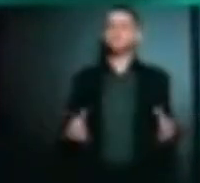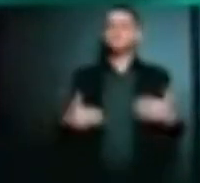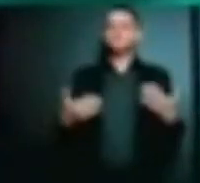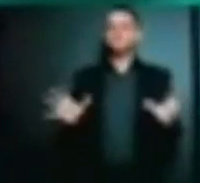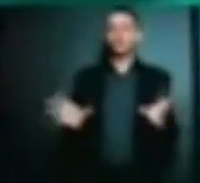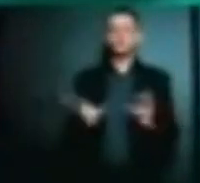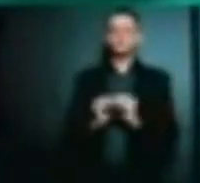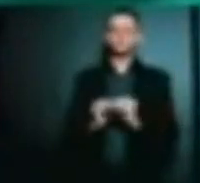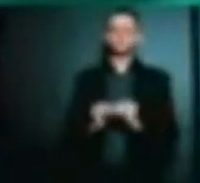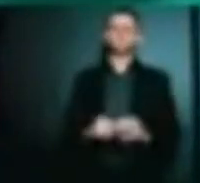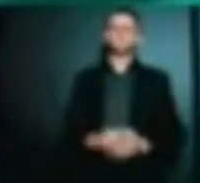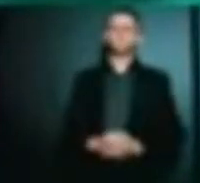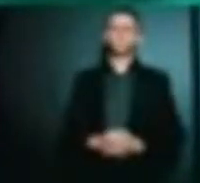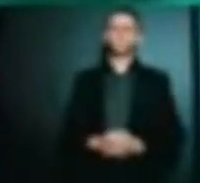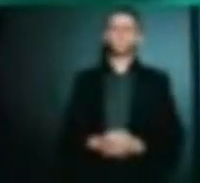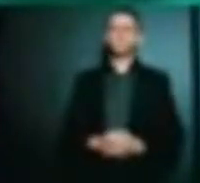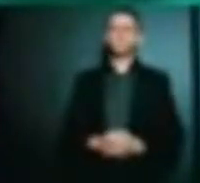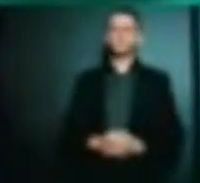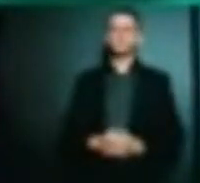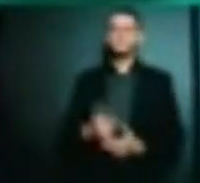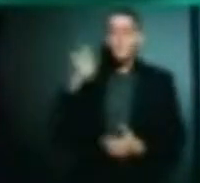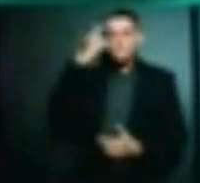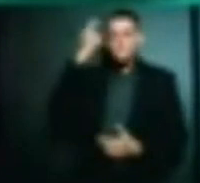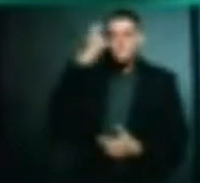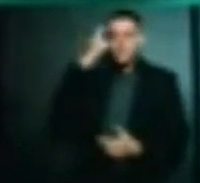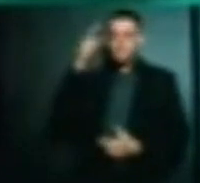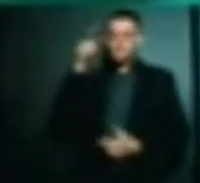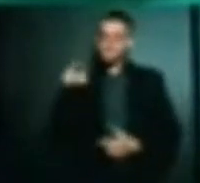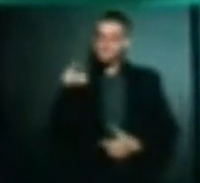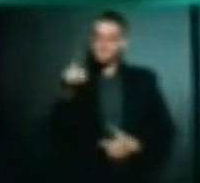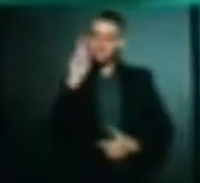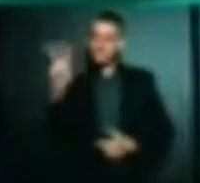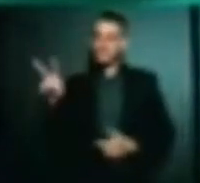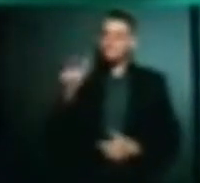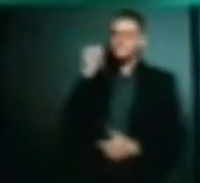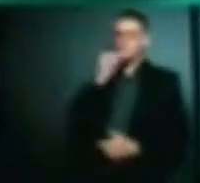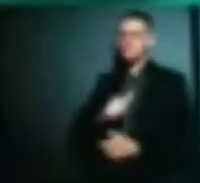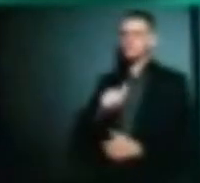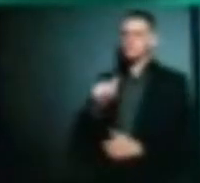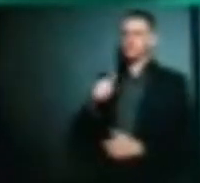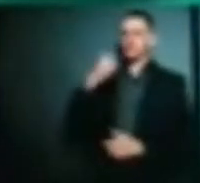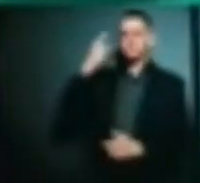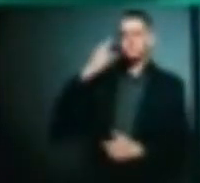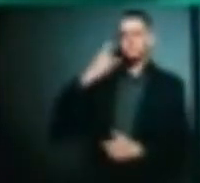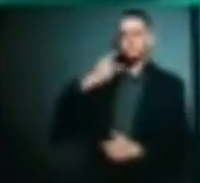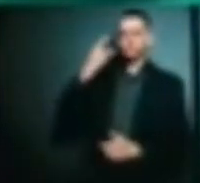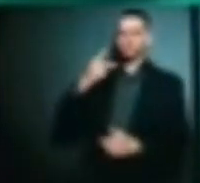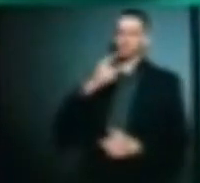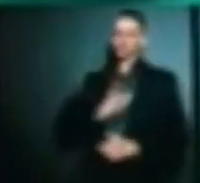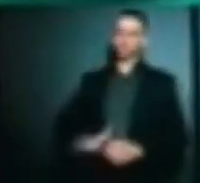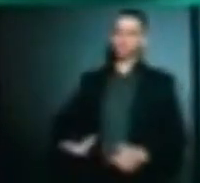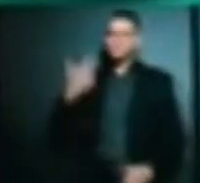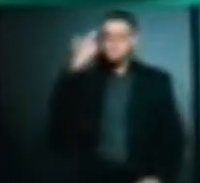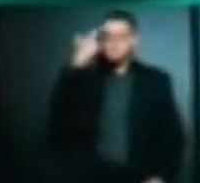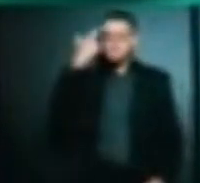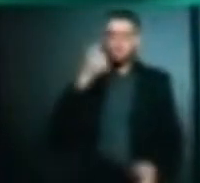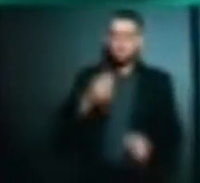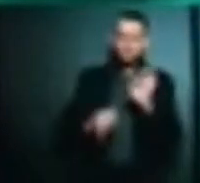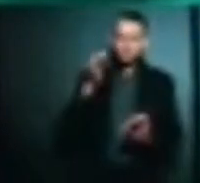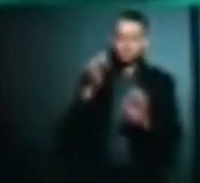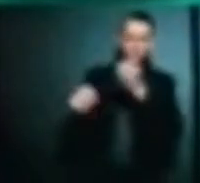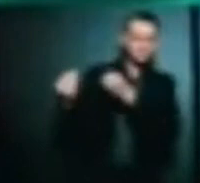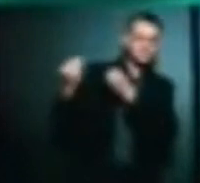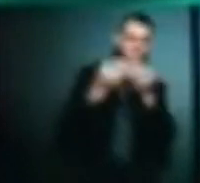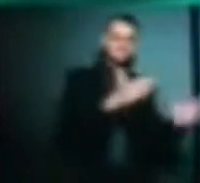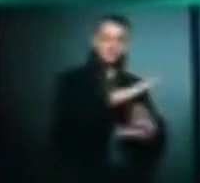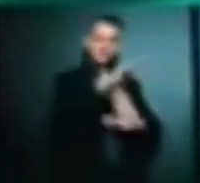concluir, pense quando você ver uma política pública voltada para as mulheres, sempre pense, não seria mais justo estender essa política